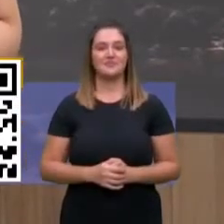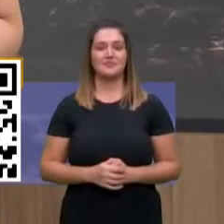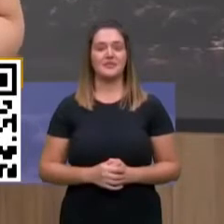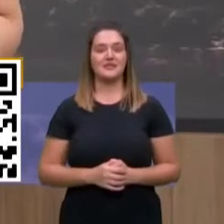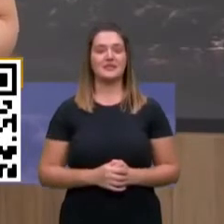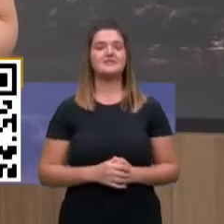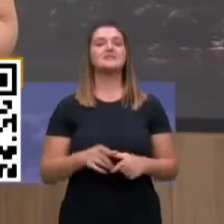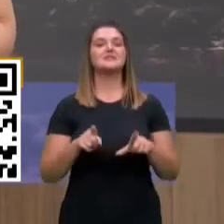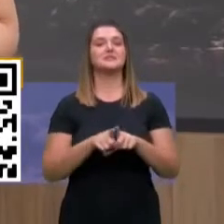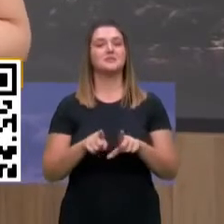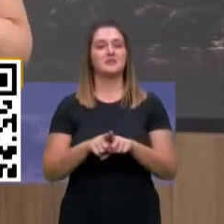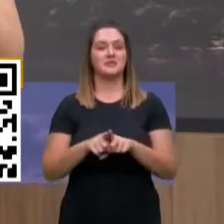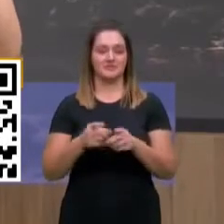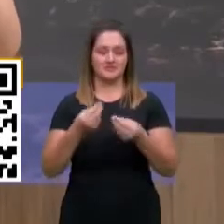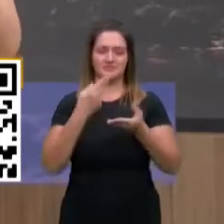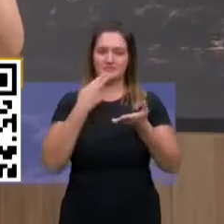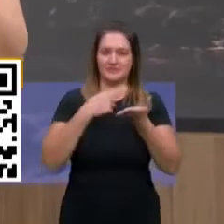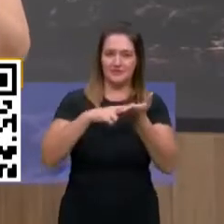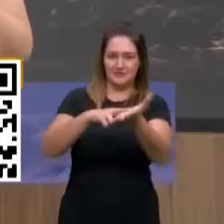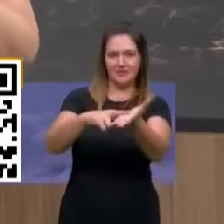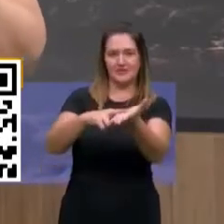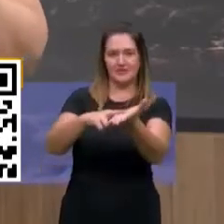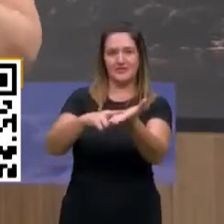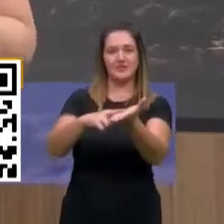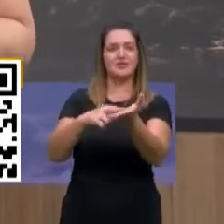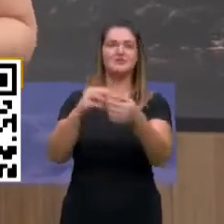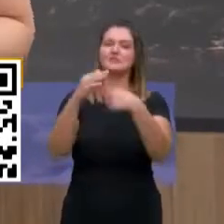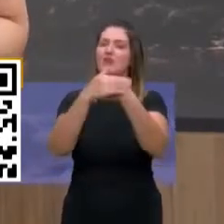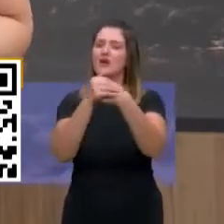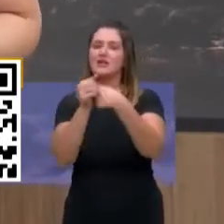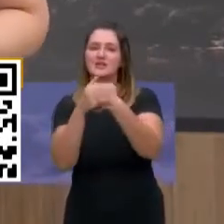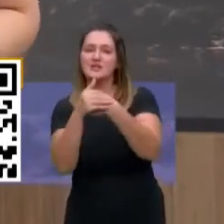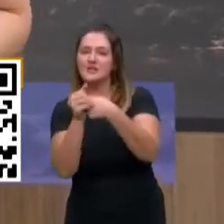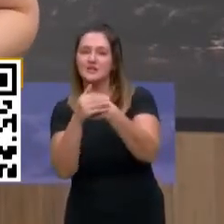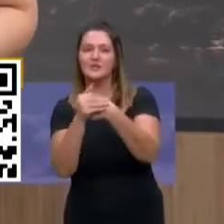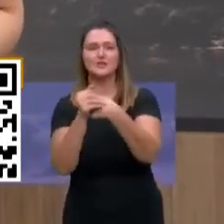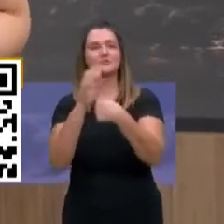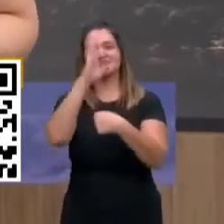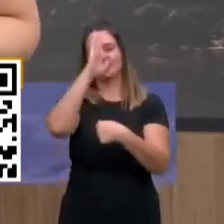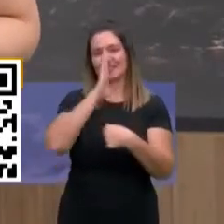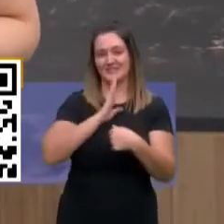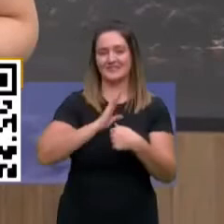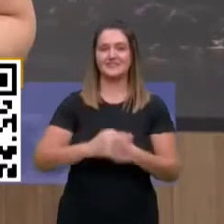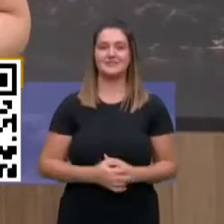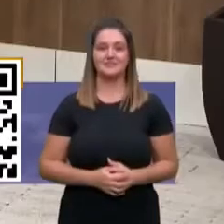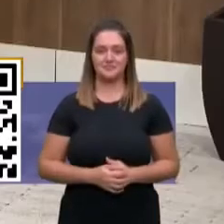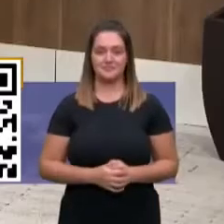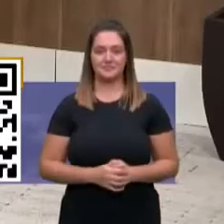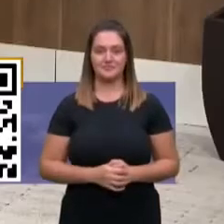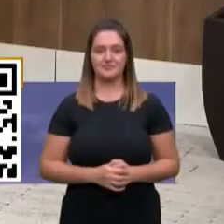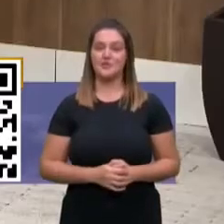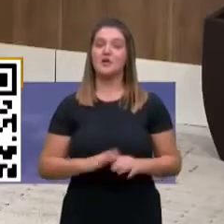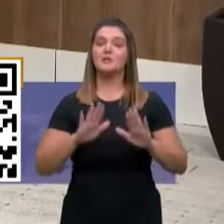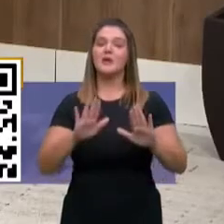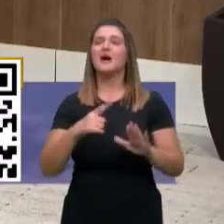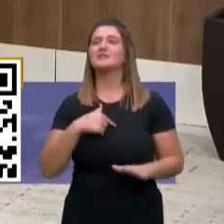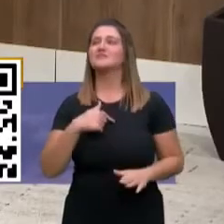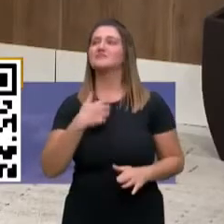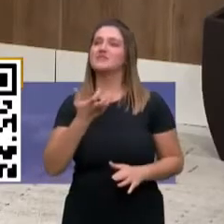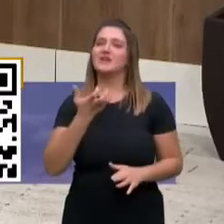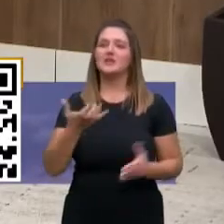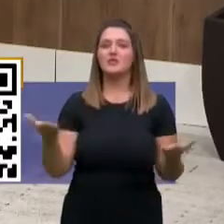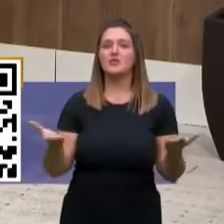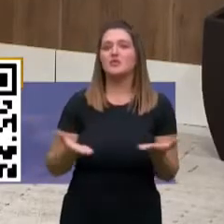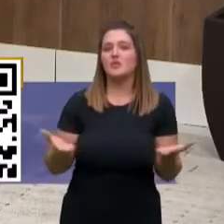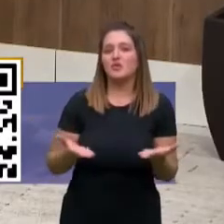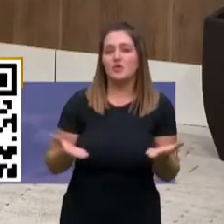aqui, viu? A gente envia aí para sua casa com todo o carinho do mundo, sem nenhum custo. Quer acompanhar o estudo